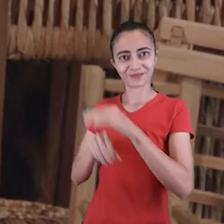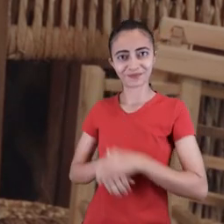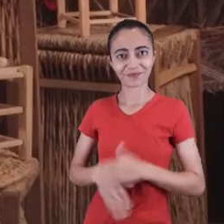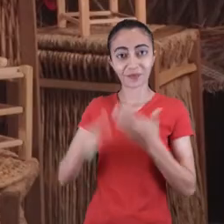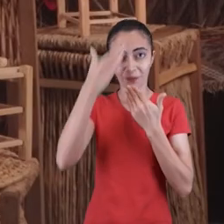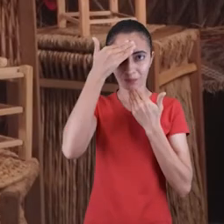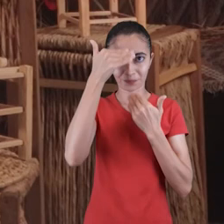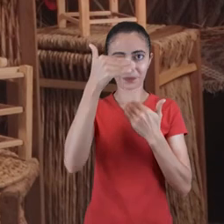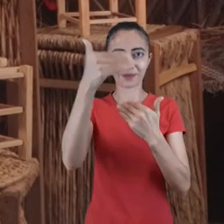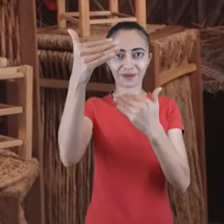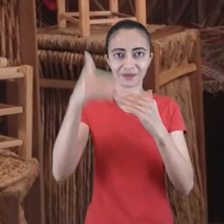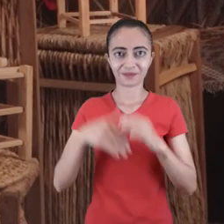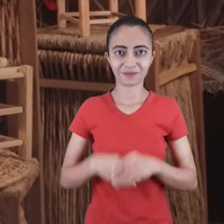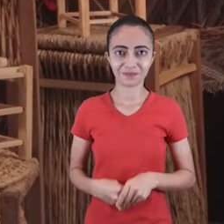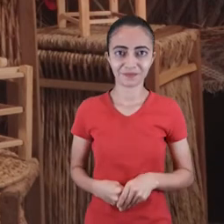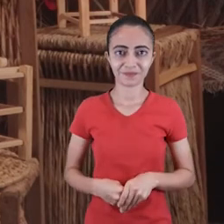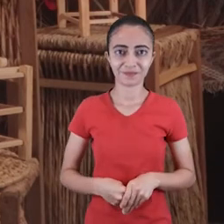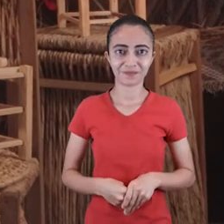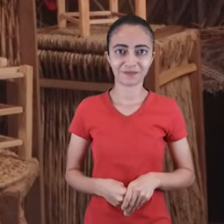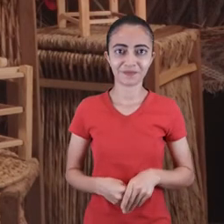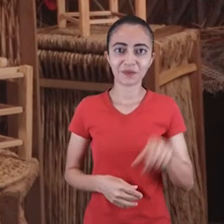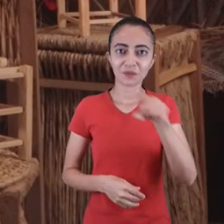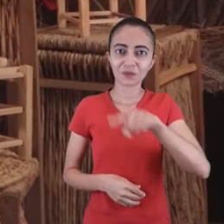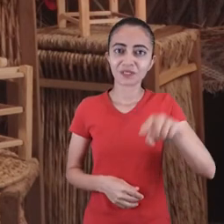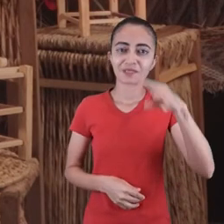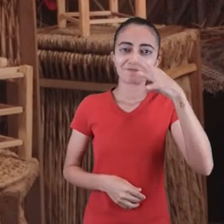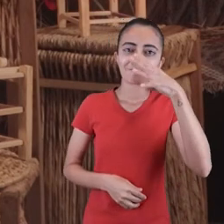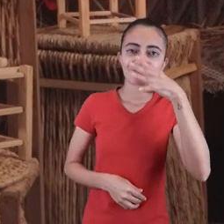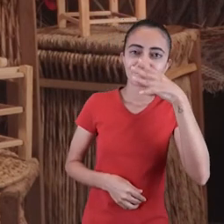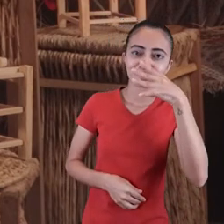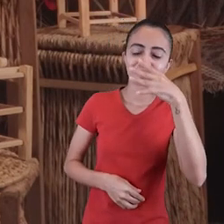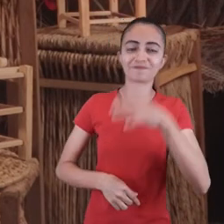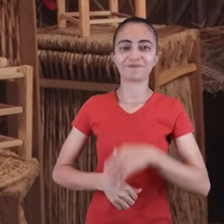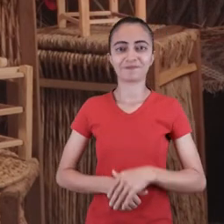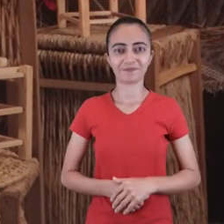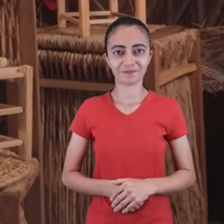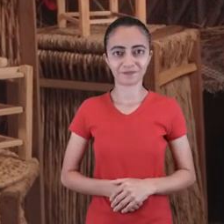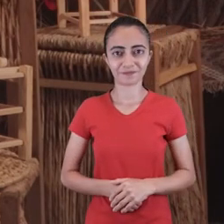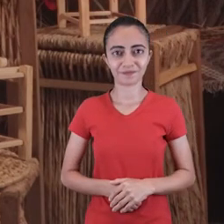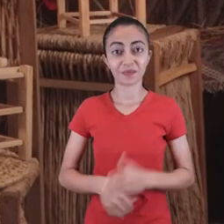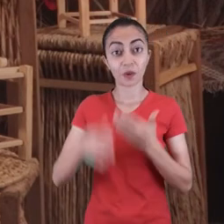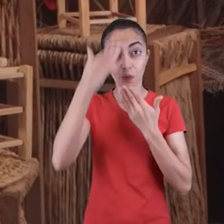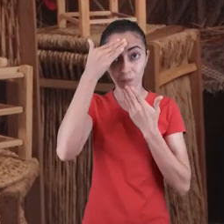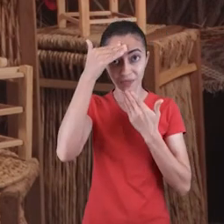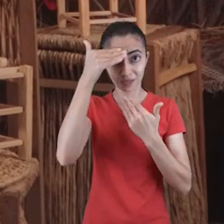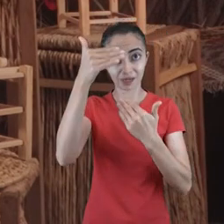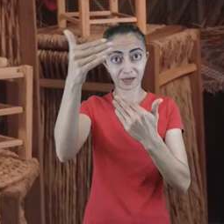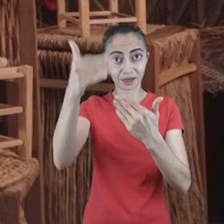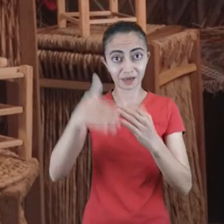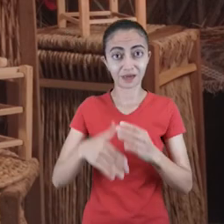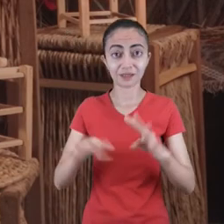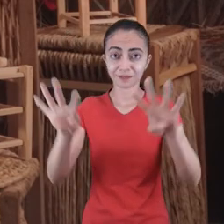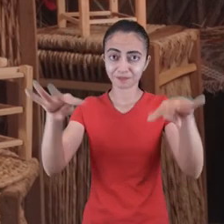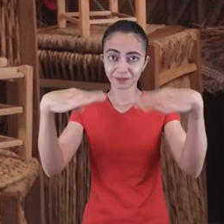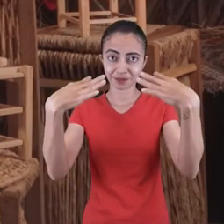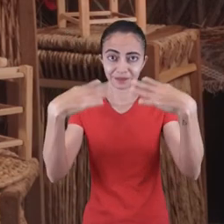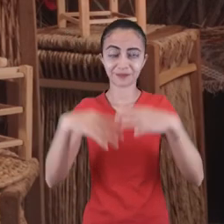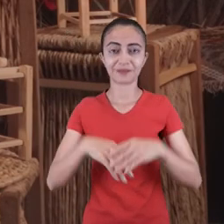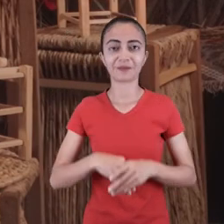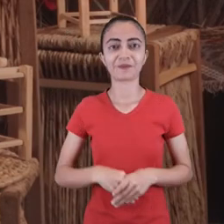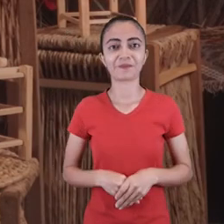lá. Obrigada por você estar me assistindo. Muito obrigada pela atenção